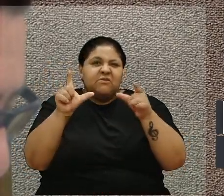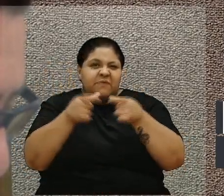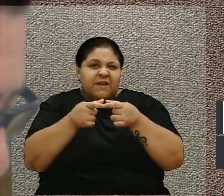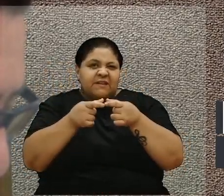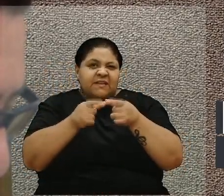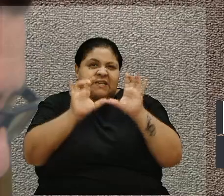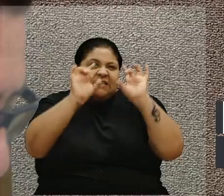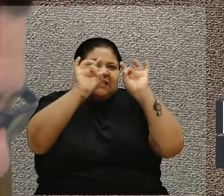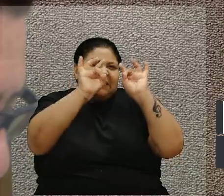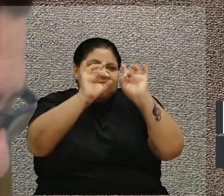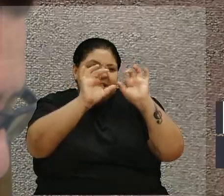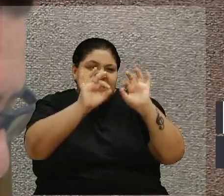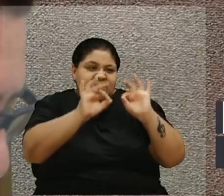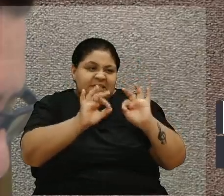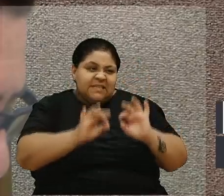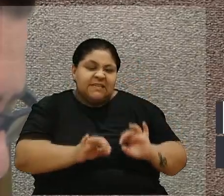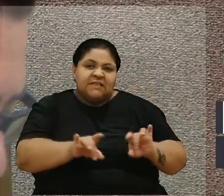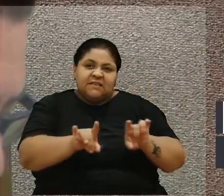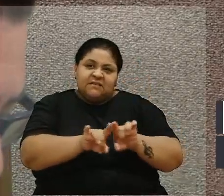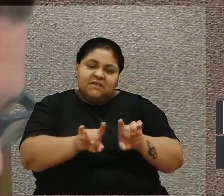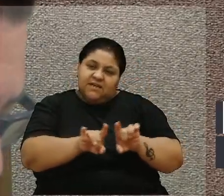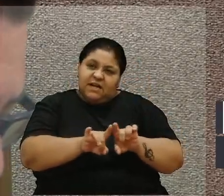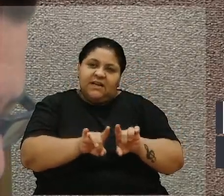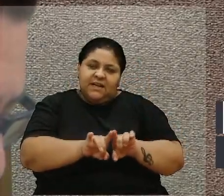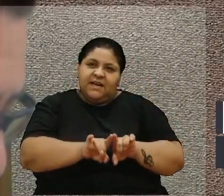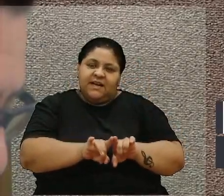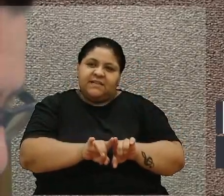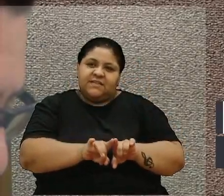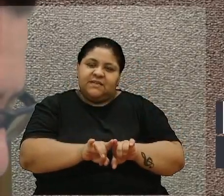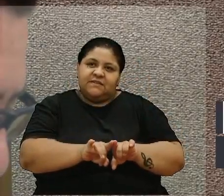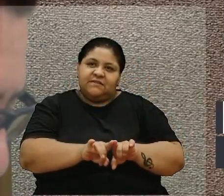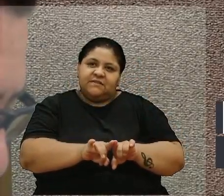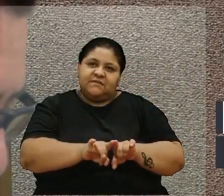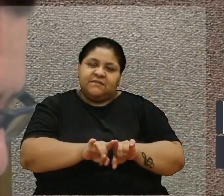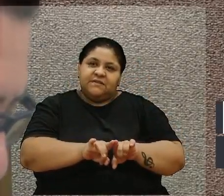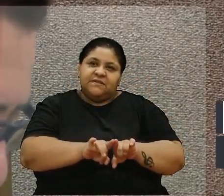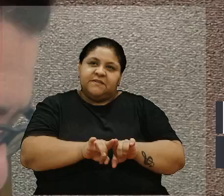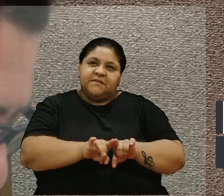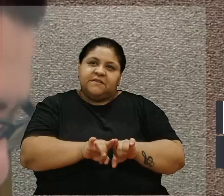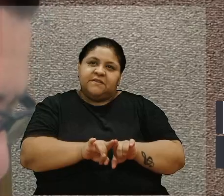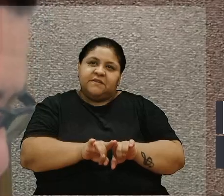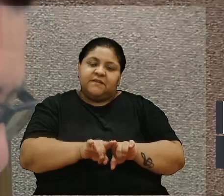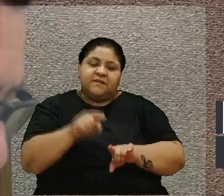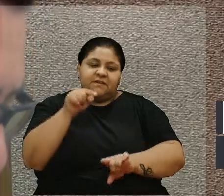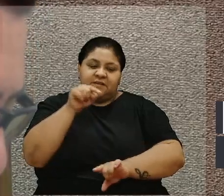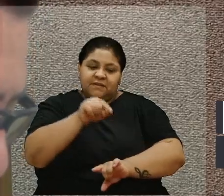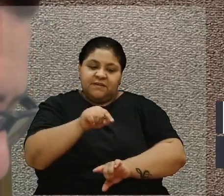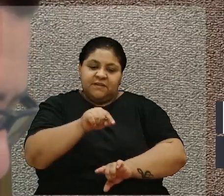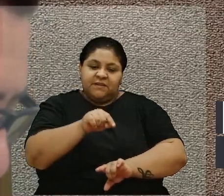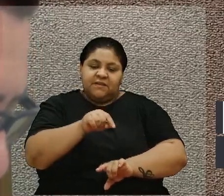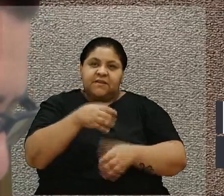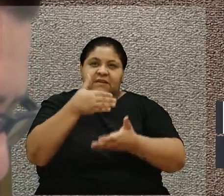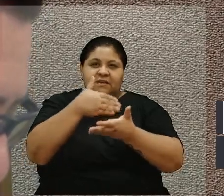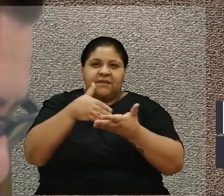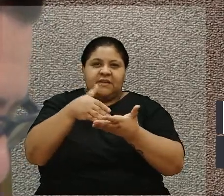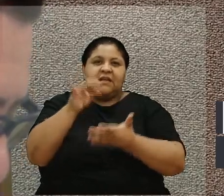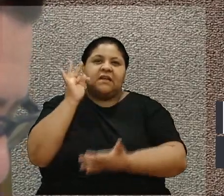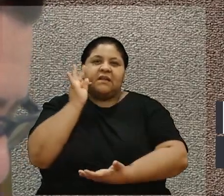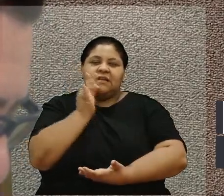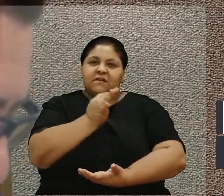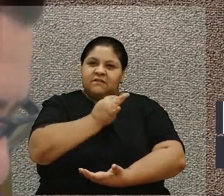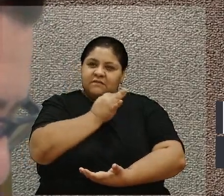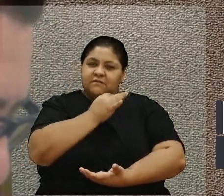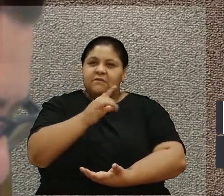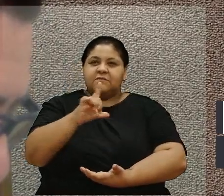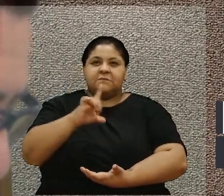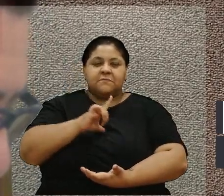detalhes que isso desencadeia vários processos. É a prestação de contas. E isso a secretária Tatiana